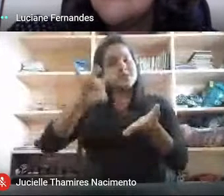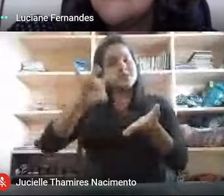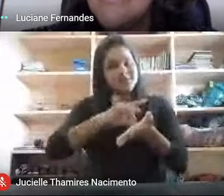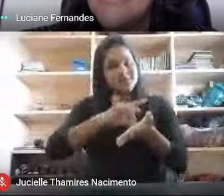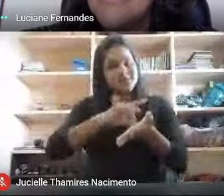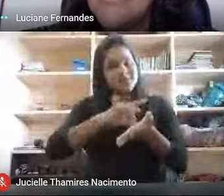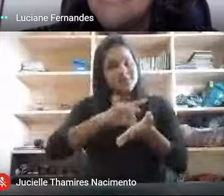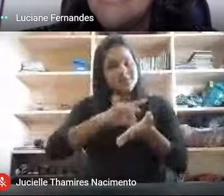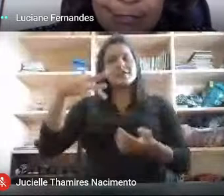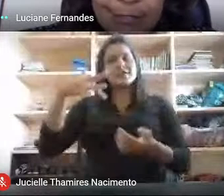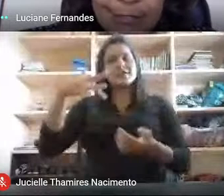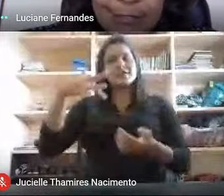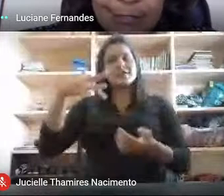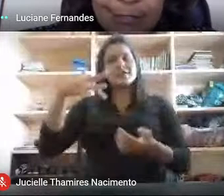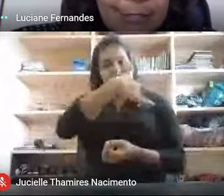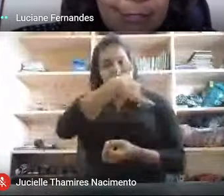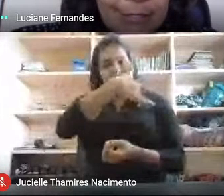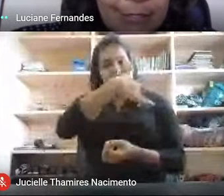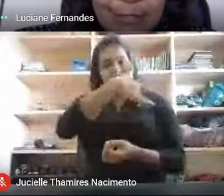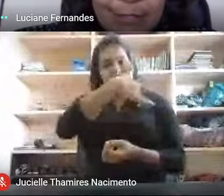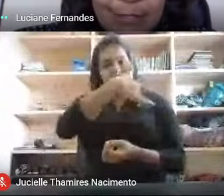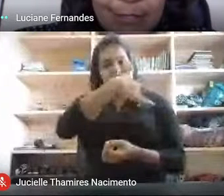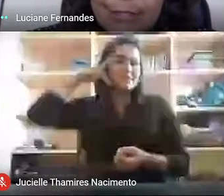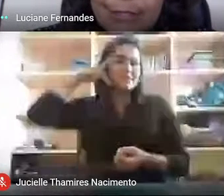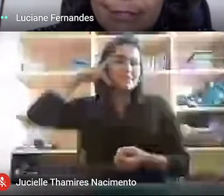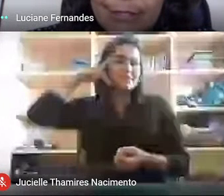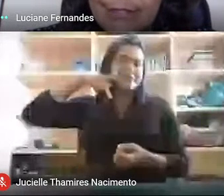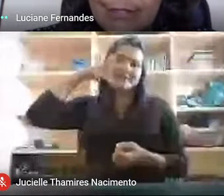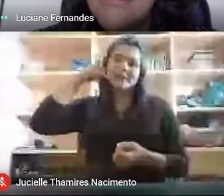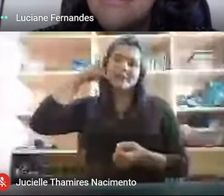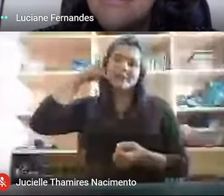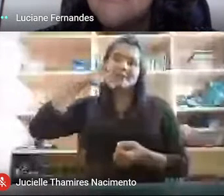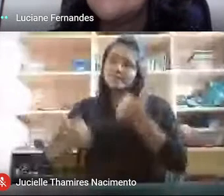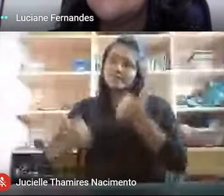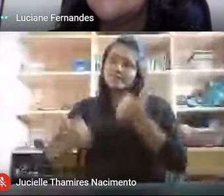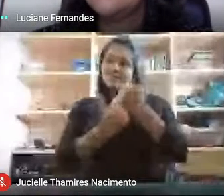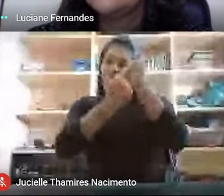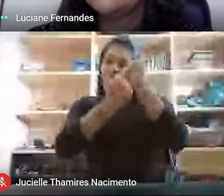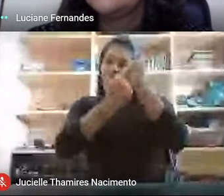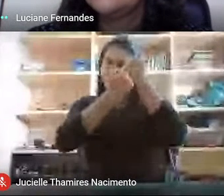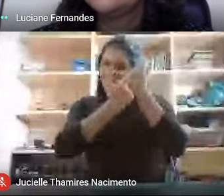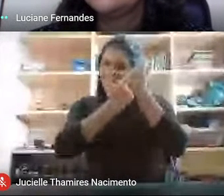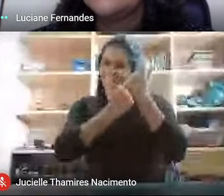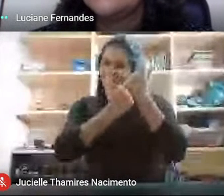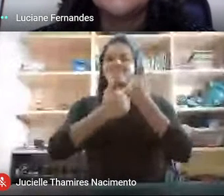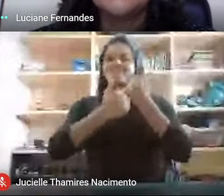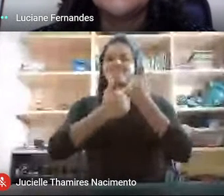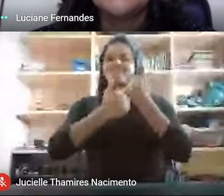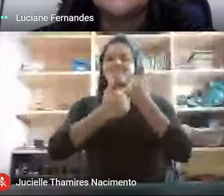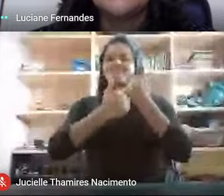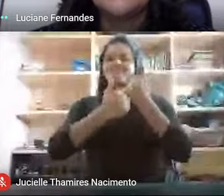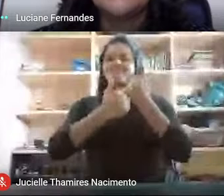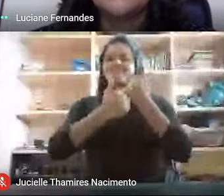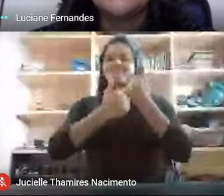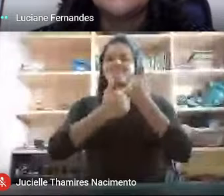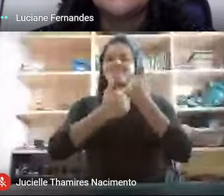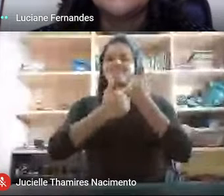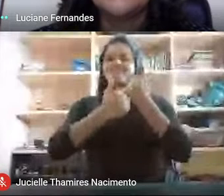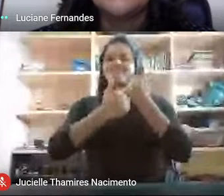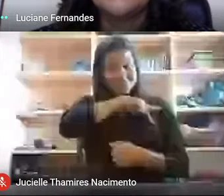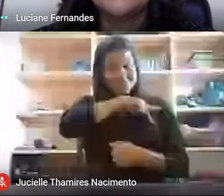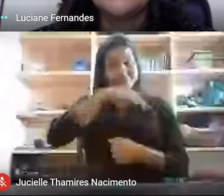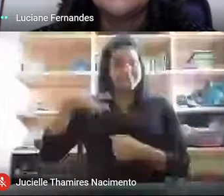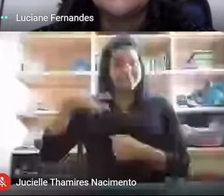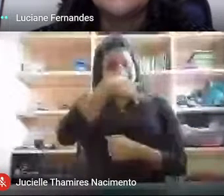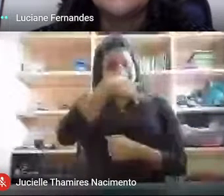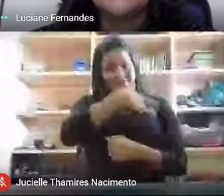Paraíba, apoiadores do Ministério da Saúde, que junto aqui ao Núcleo Estadual de